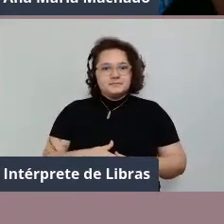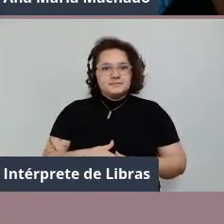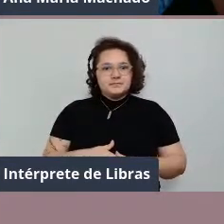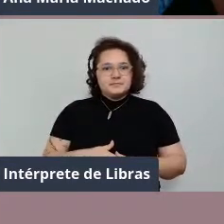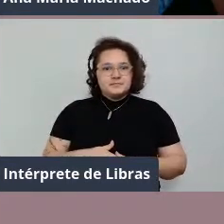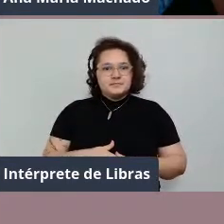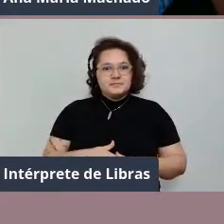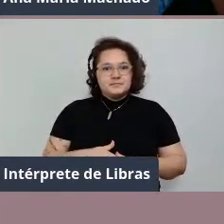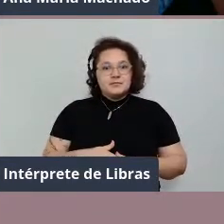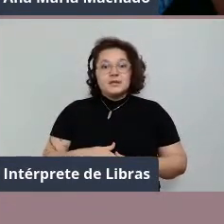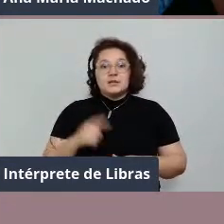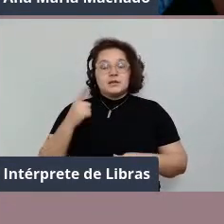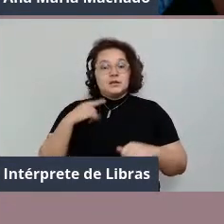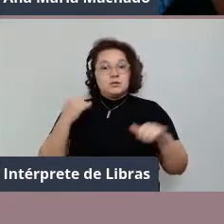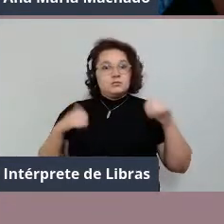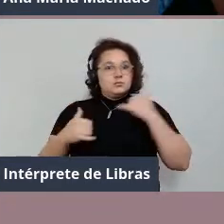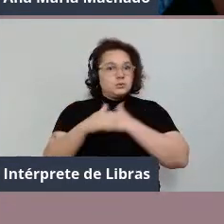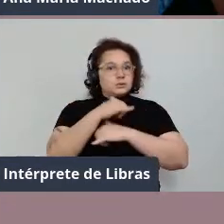Com muita energia, assim,